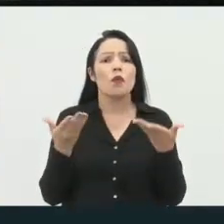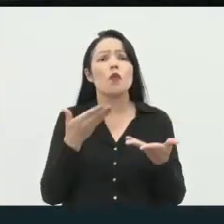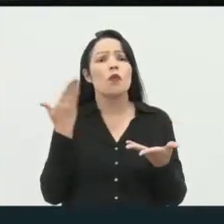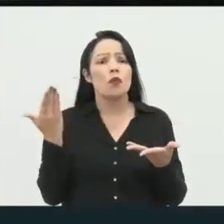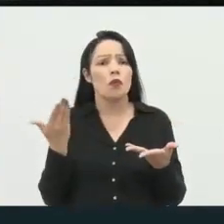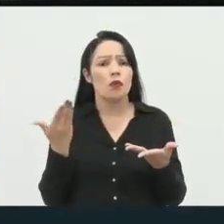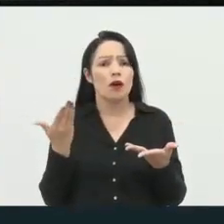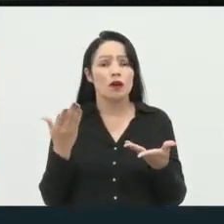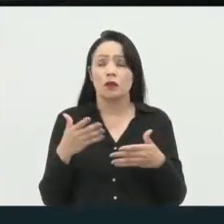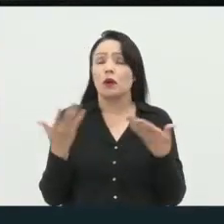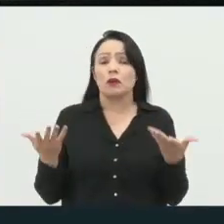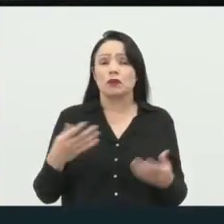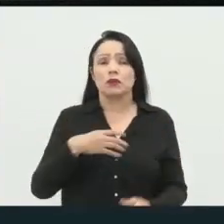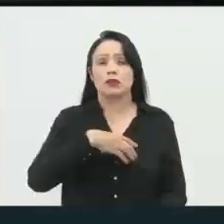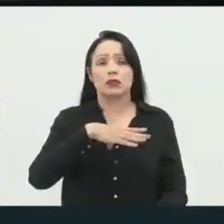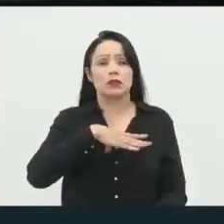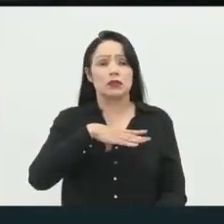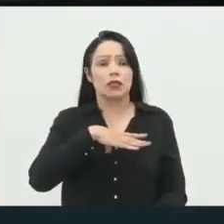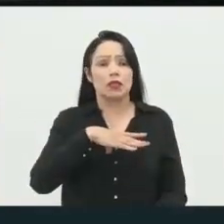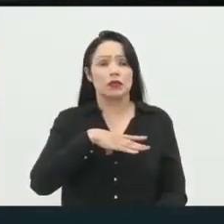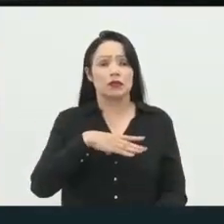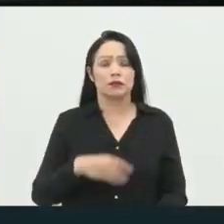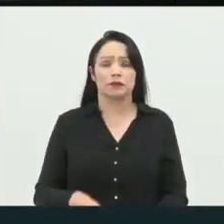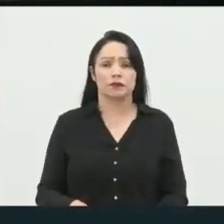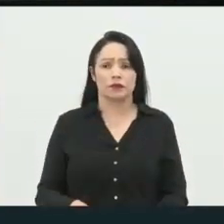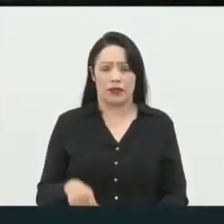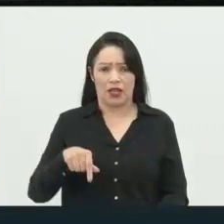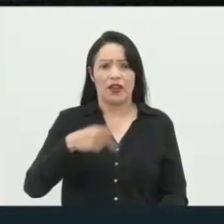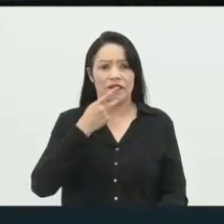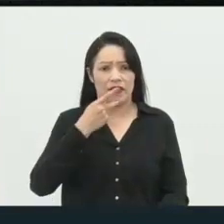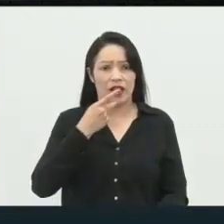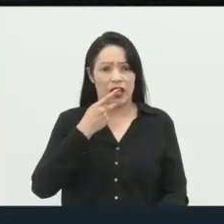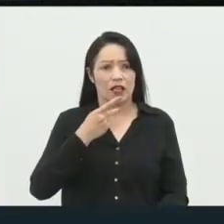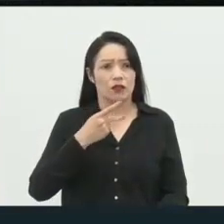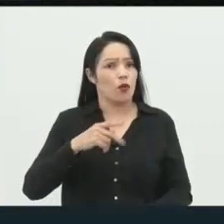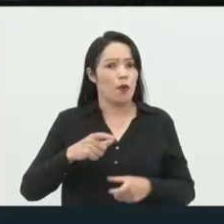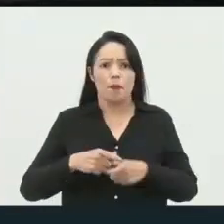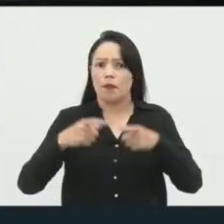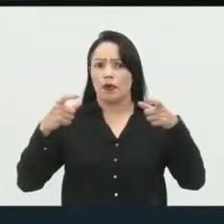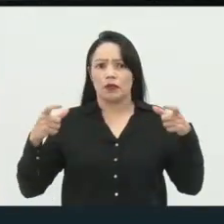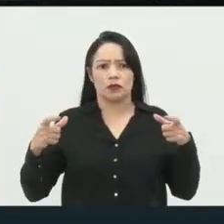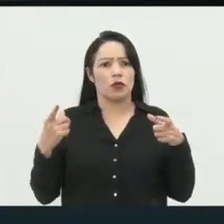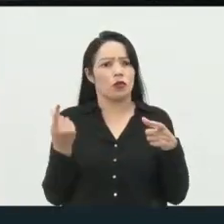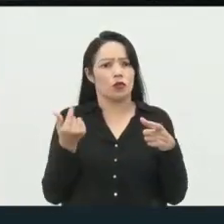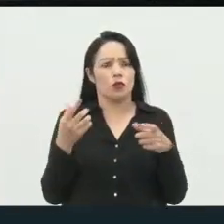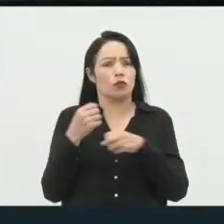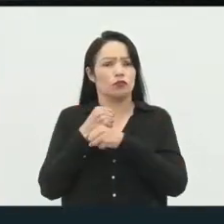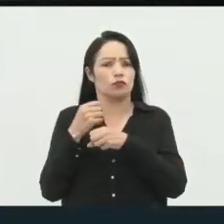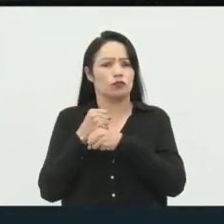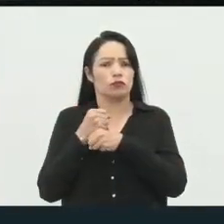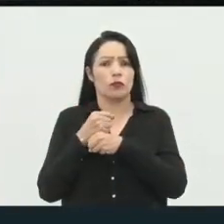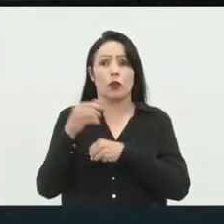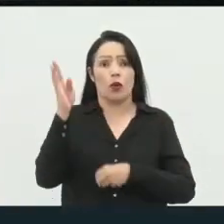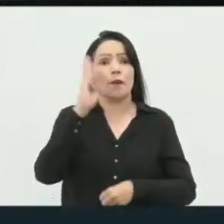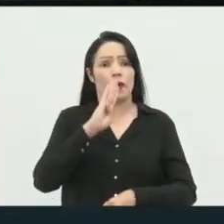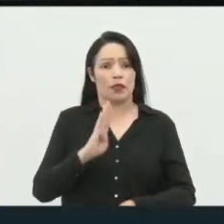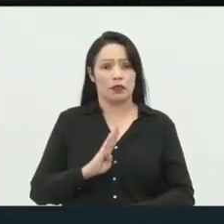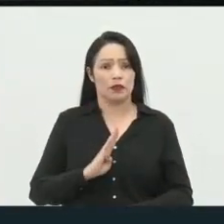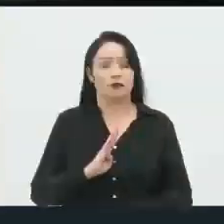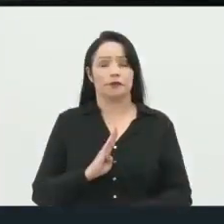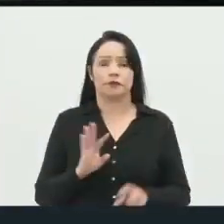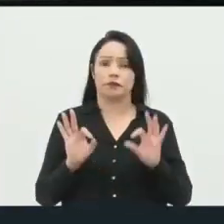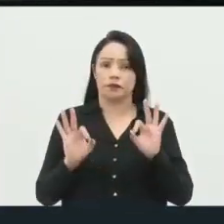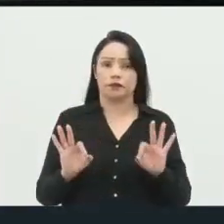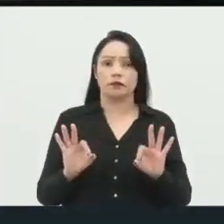feito que cidade é essa a gente tá falando aqui de uma cidade certamente um dos maiores recursos um dos maiores orçamentos do Brasil certamente